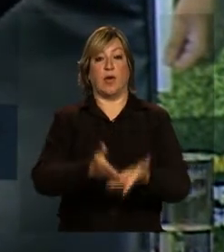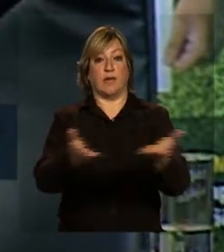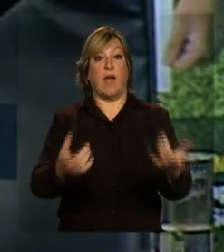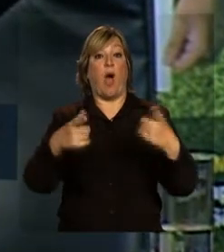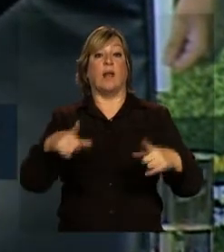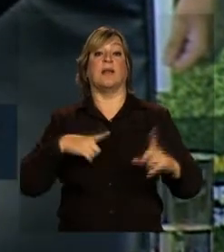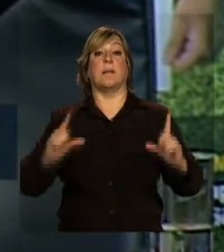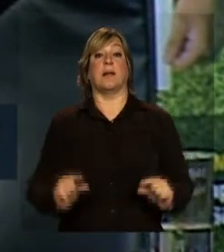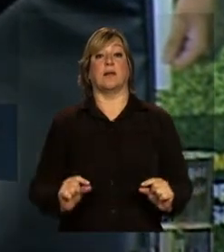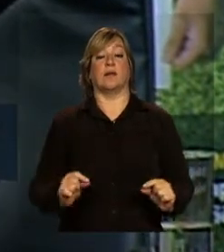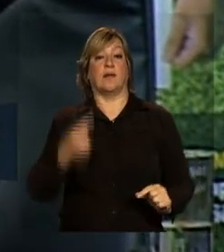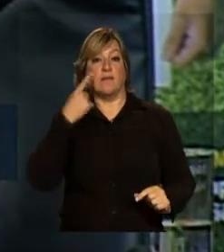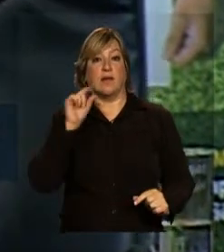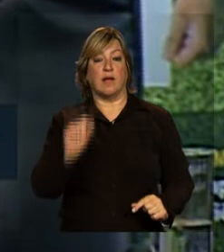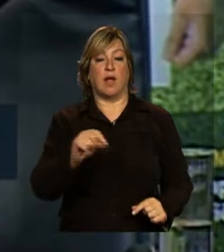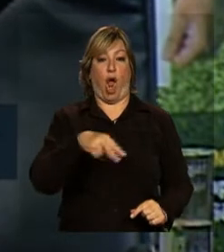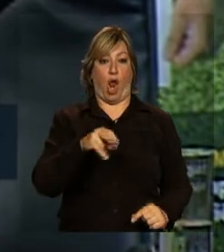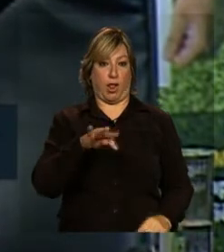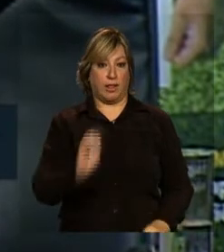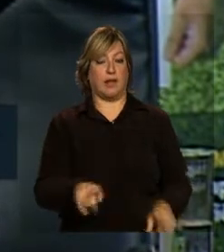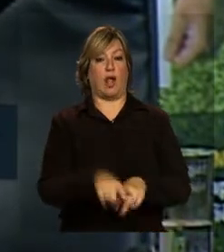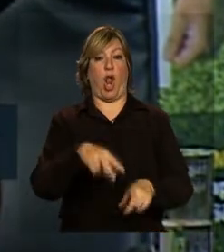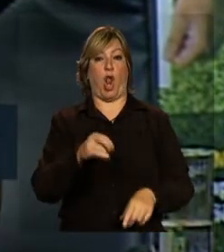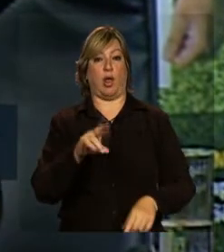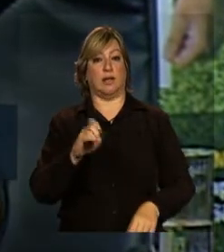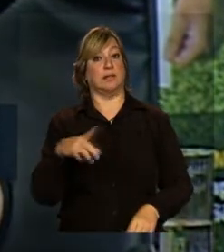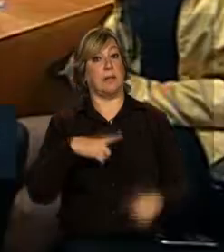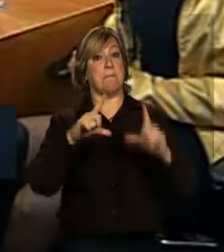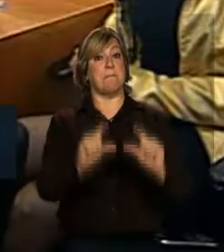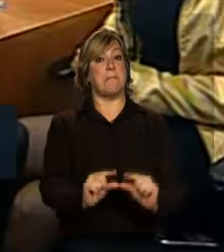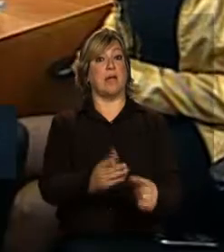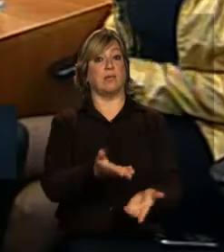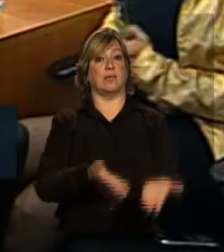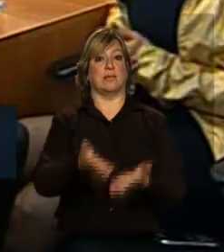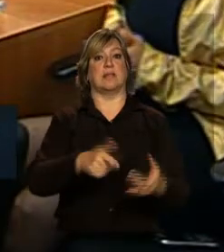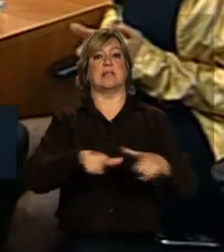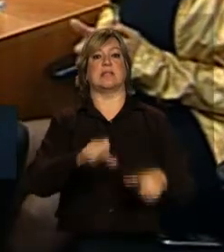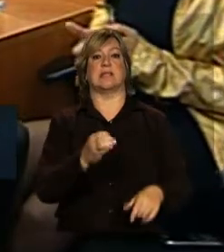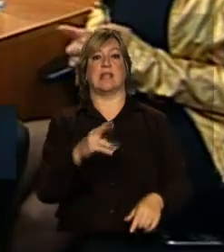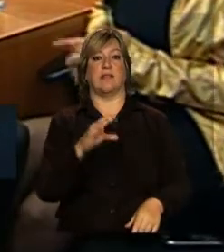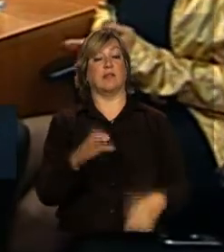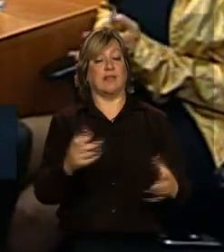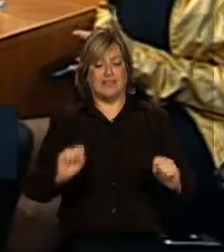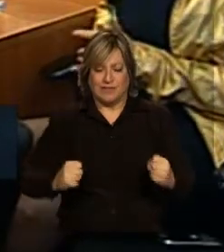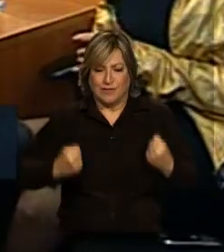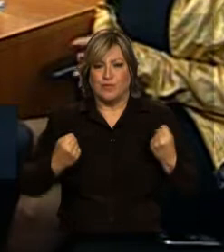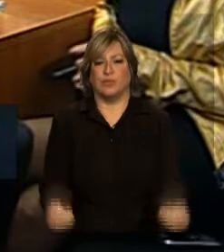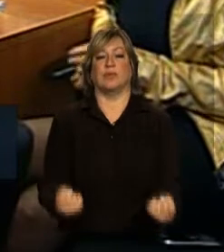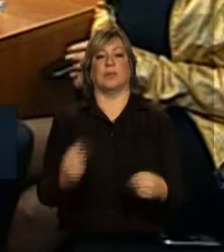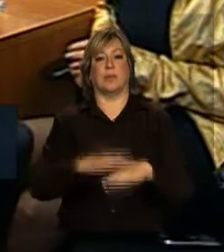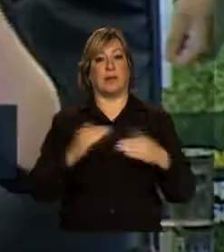que no norte e no nordeste nós temos menos serviços. Então, nós estamos fazendo um grande empenho para avançarmos nessa